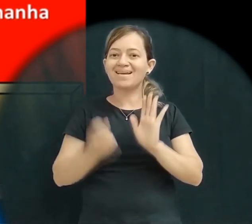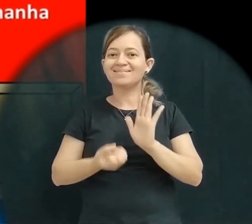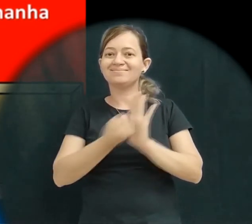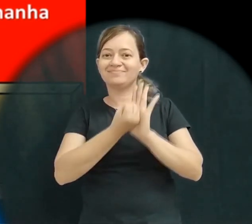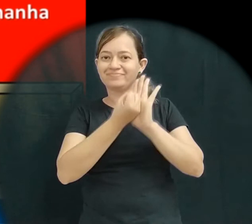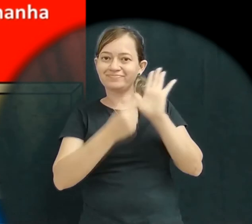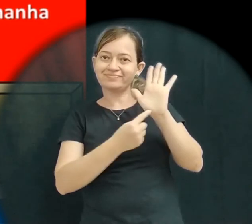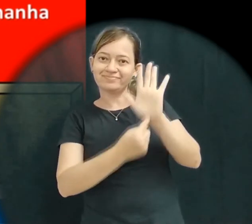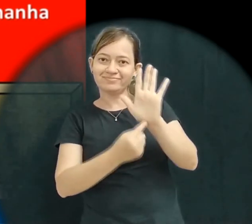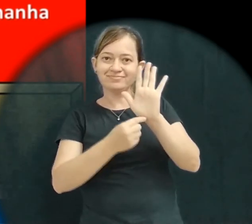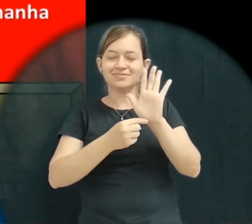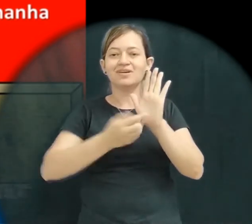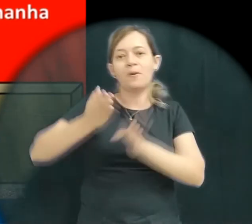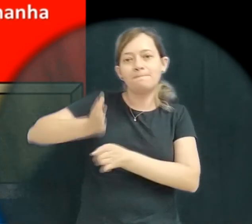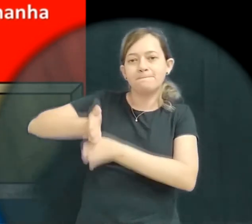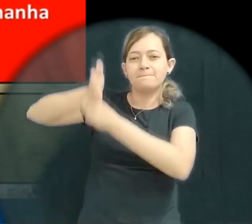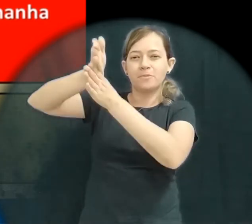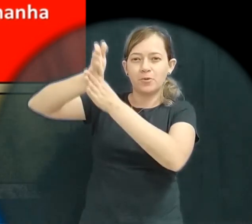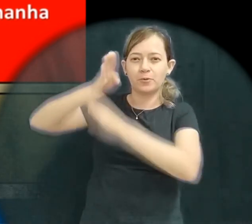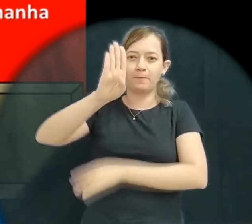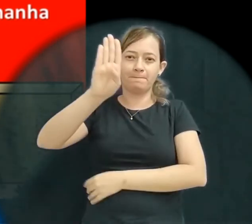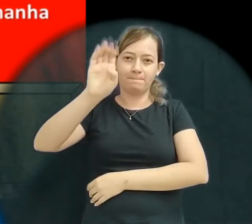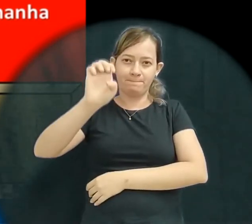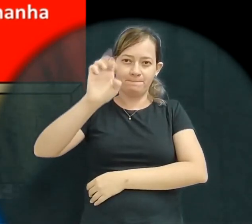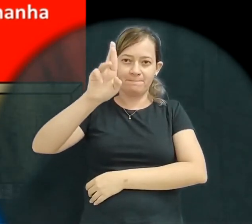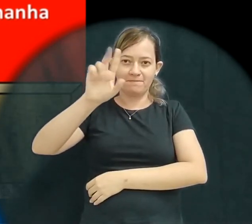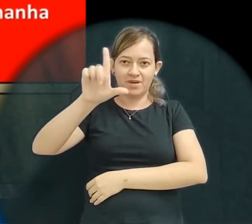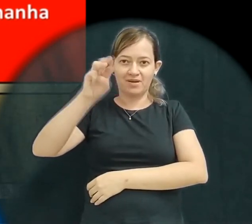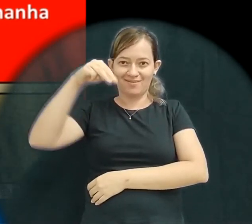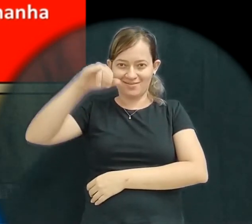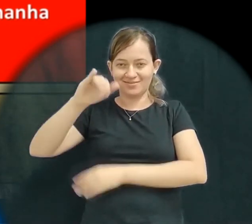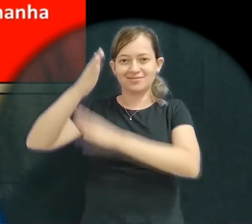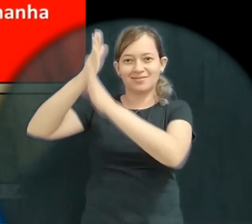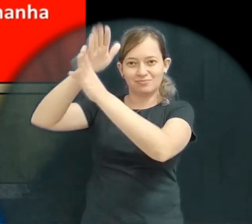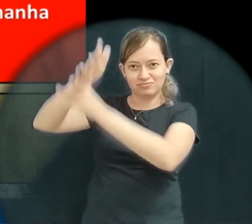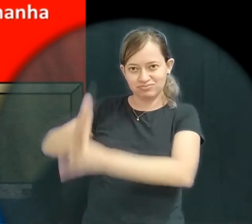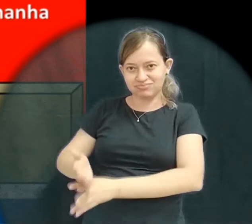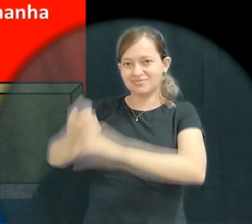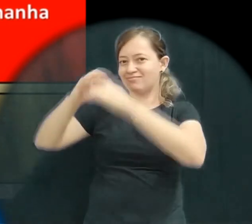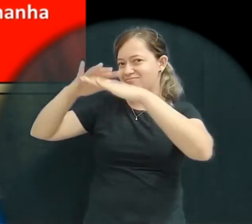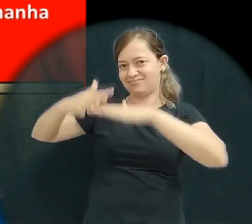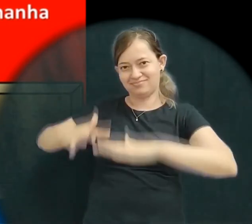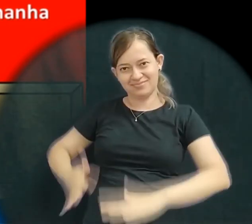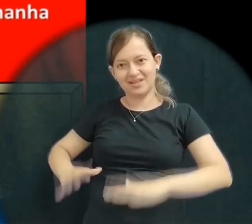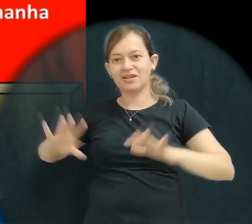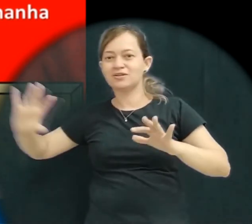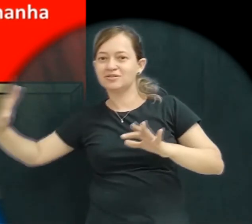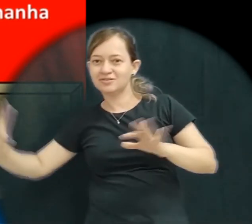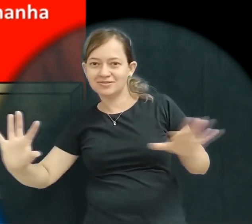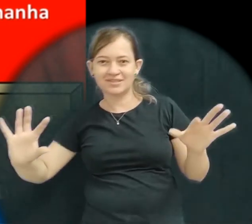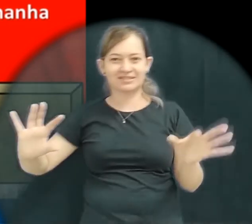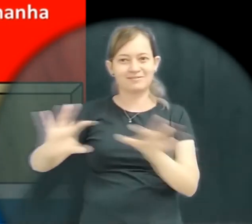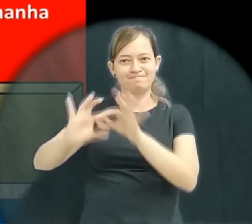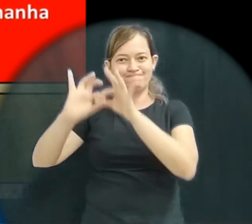a queda do Muro de Berlim. Foi quando máquinas e homens chegaram a derrubar esse muro, unir